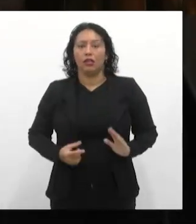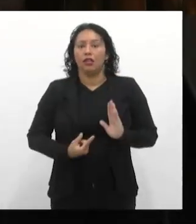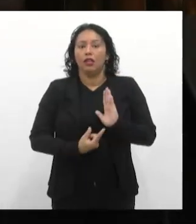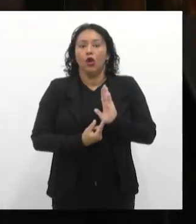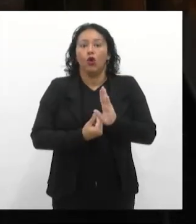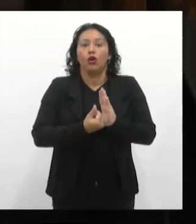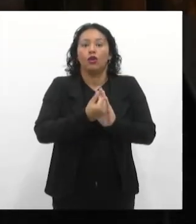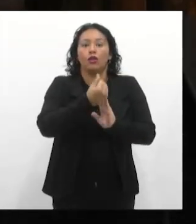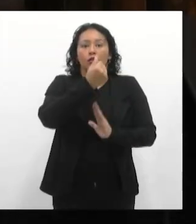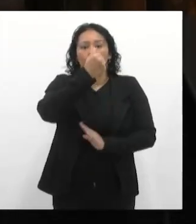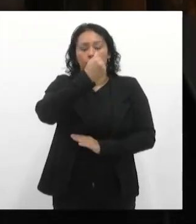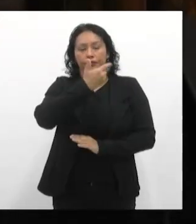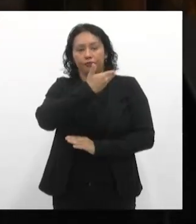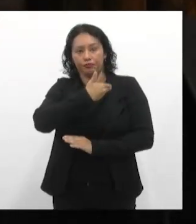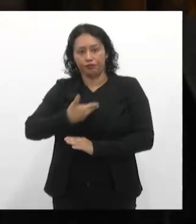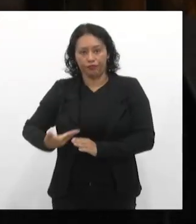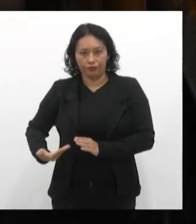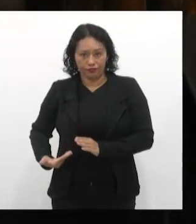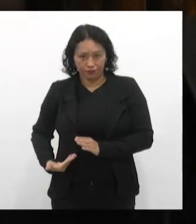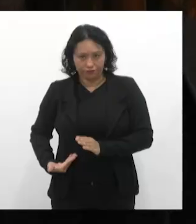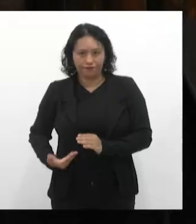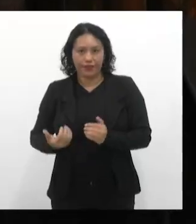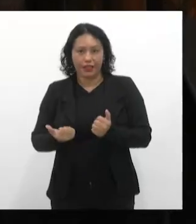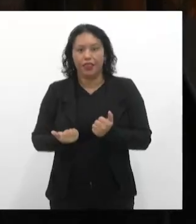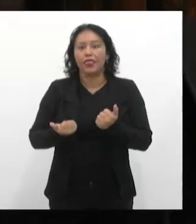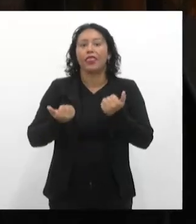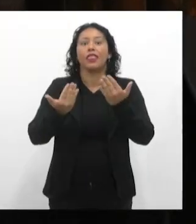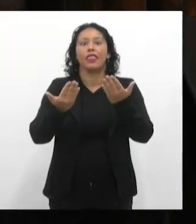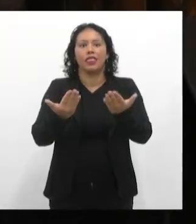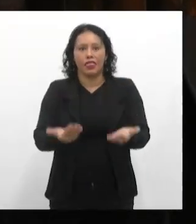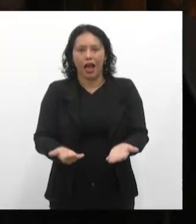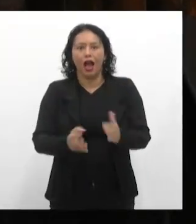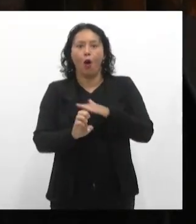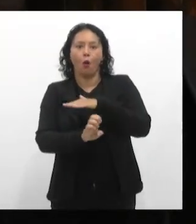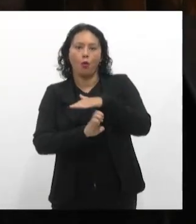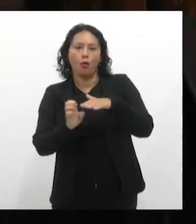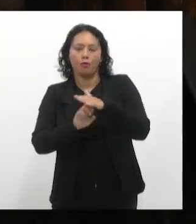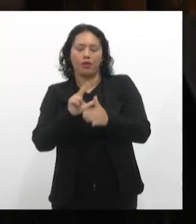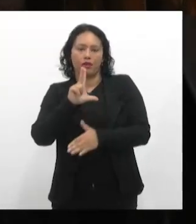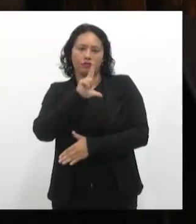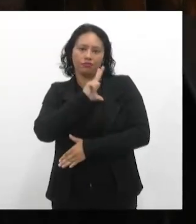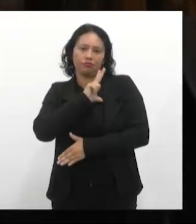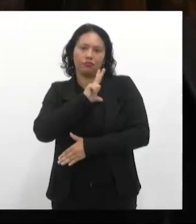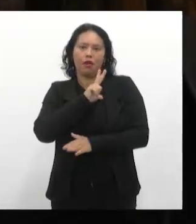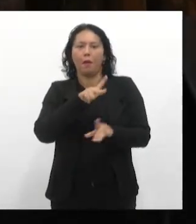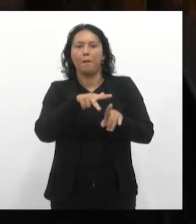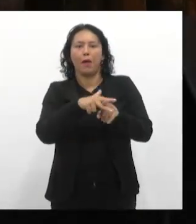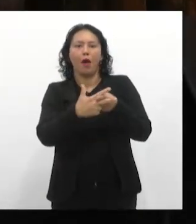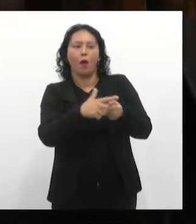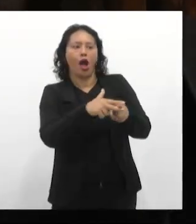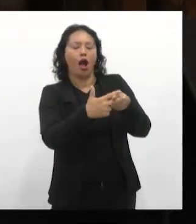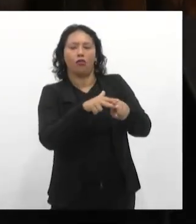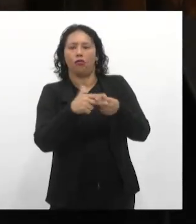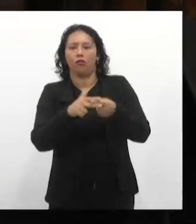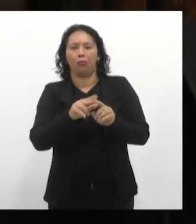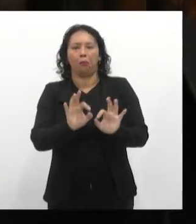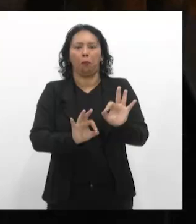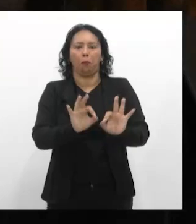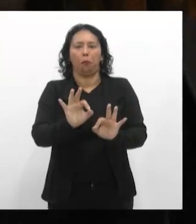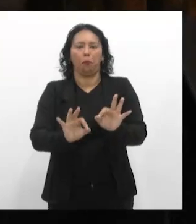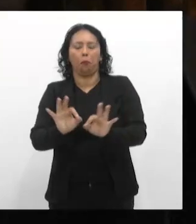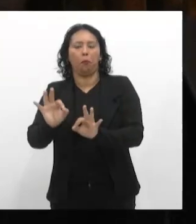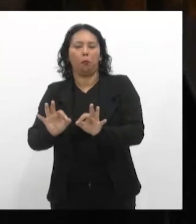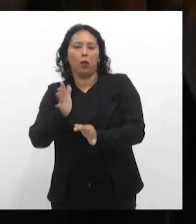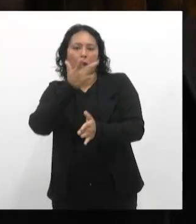público entregue a um ente privado em nome de uma suposta regularização fundiária, com pessoas pagando